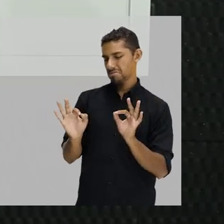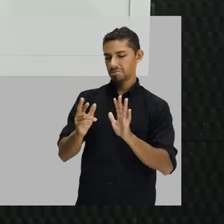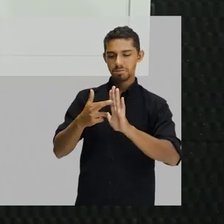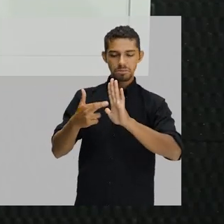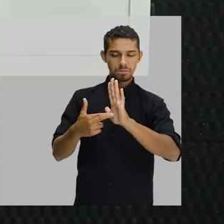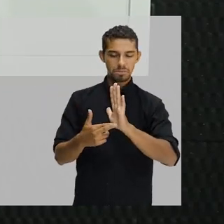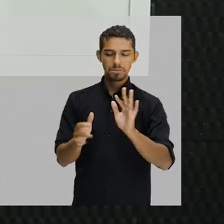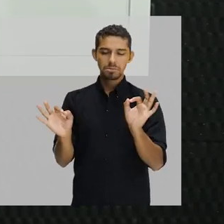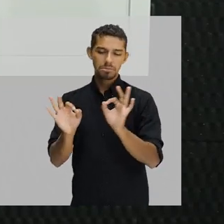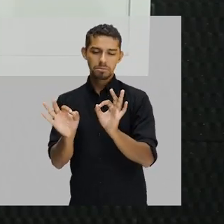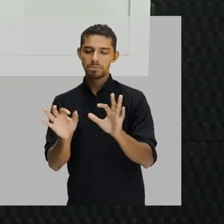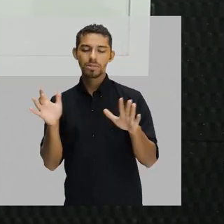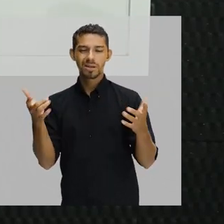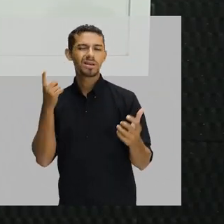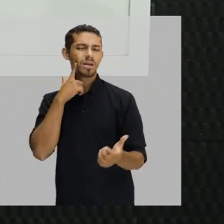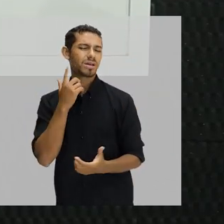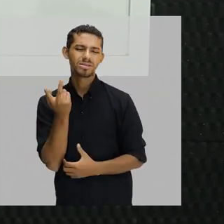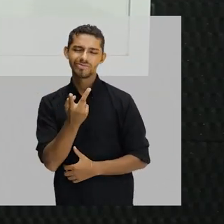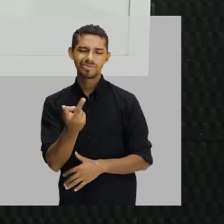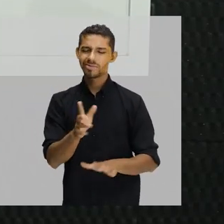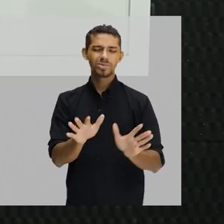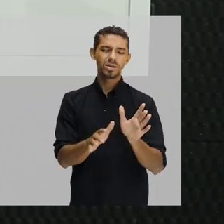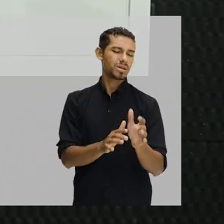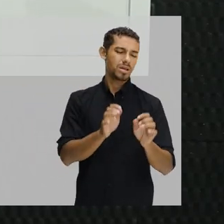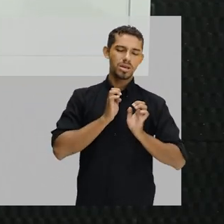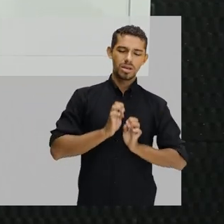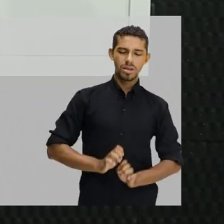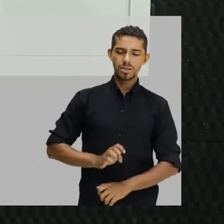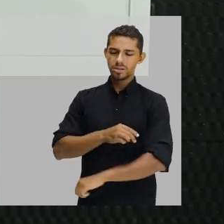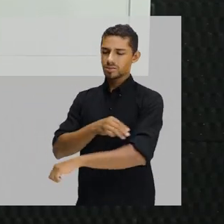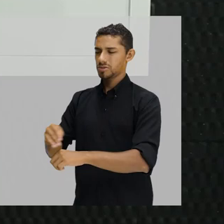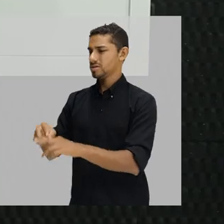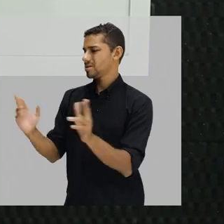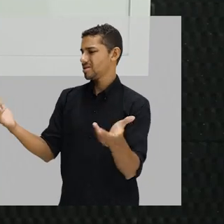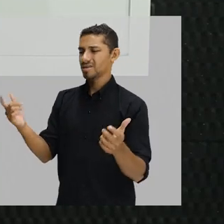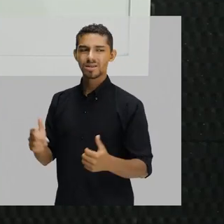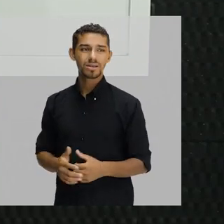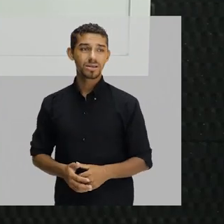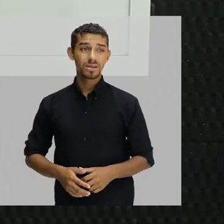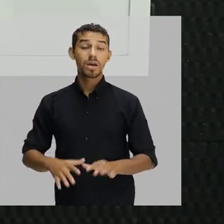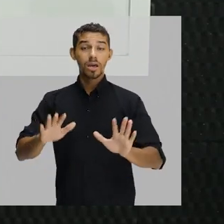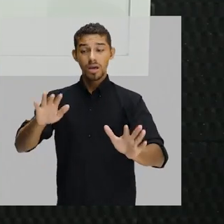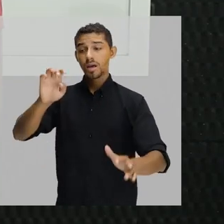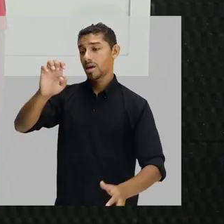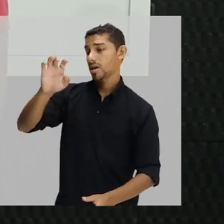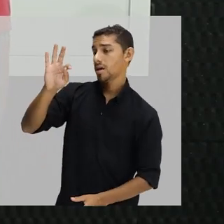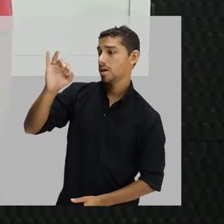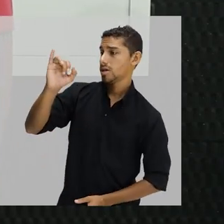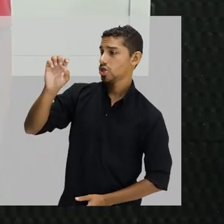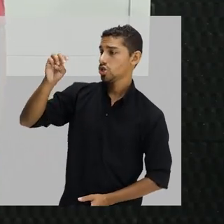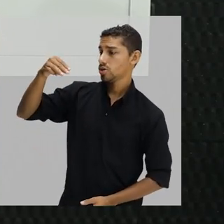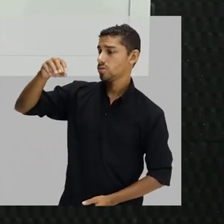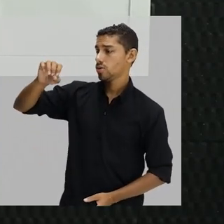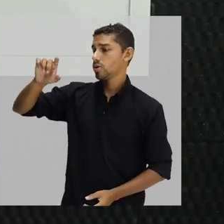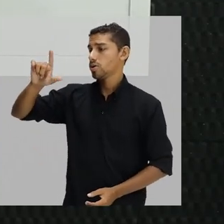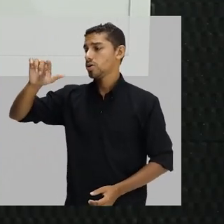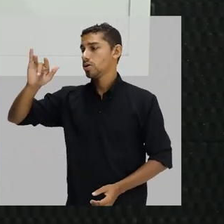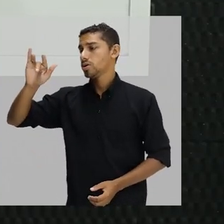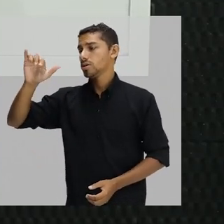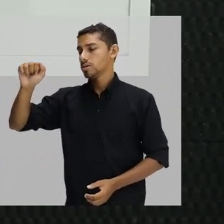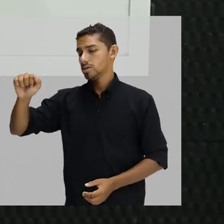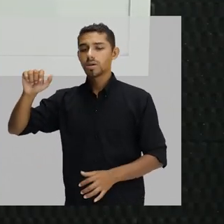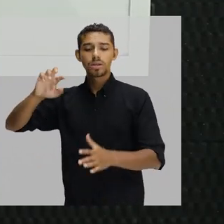geralmente usa ética e moral como sinônimo, não sabe separar também, certo? Então, quando você pega a etimologia da palavra, elas têm a mesma